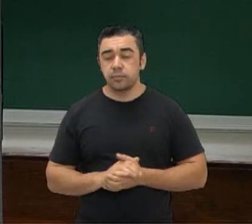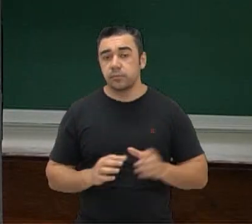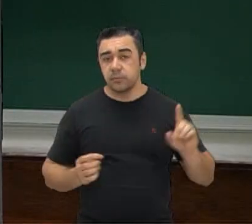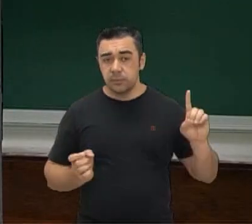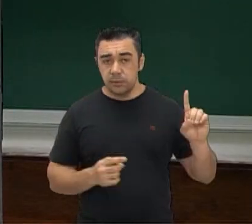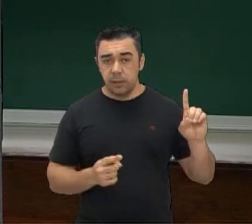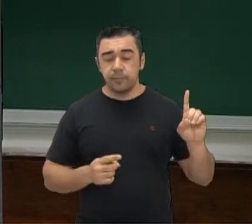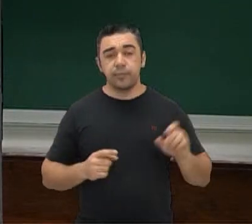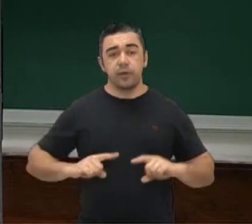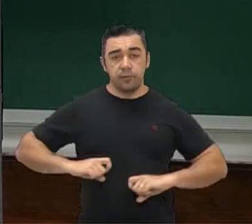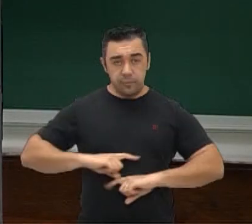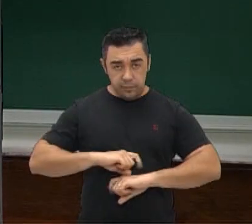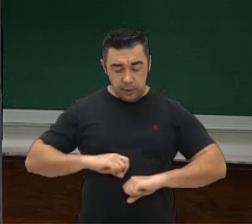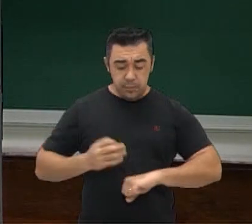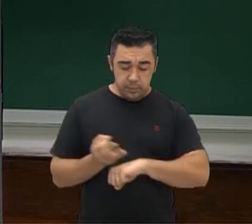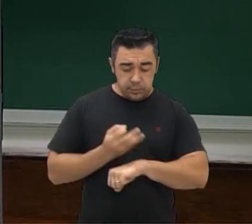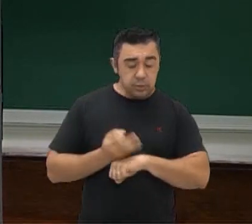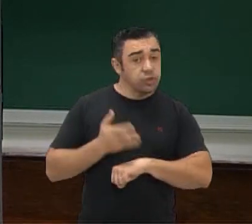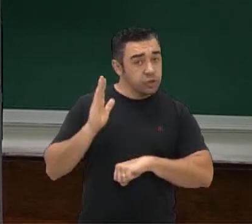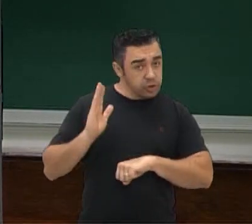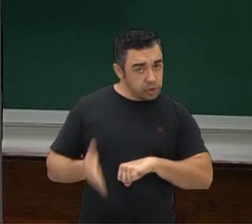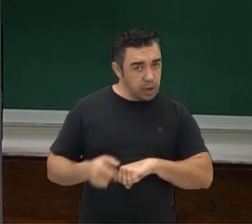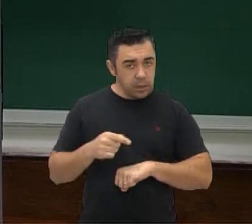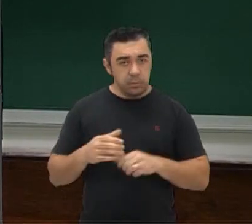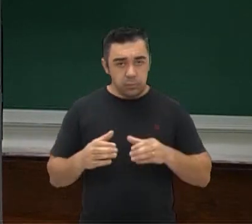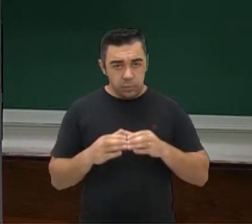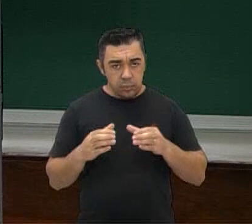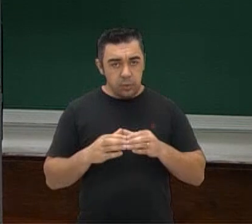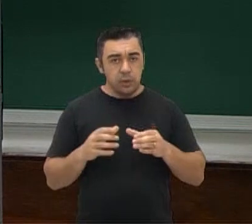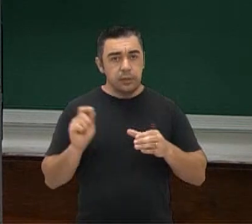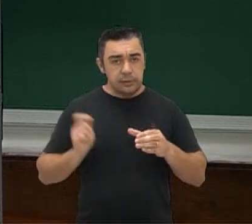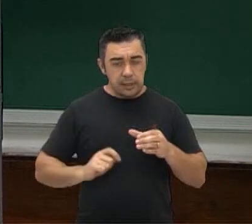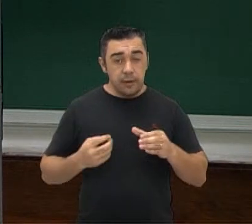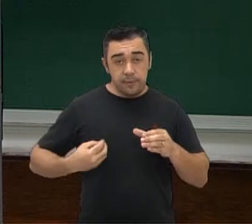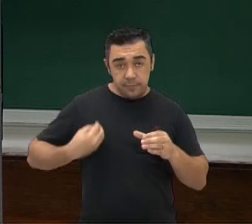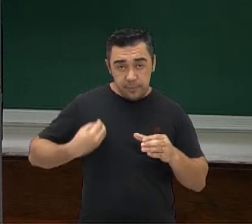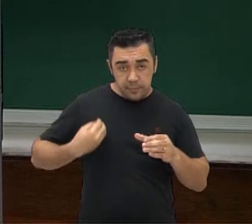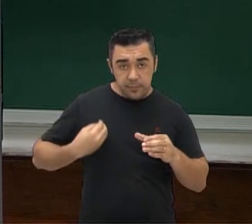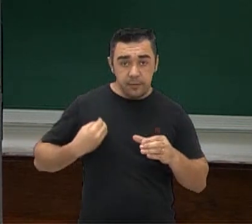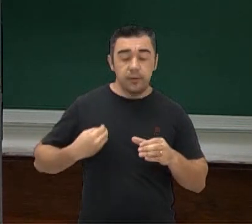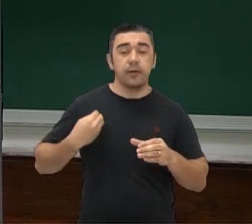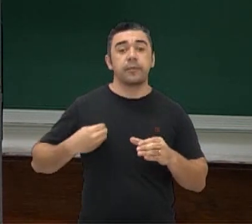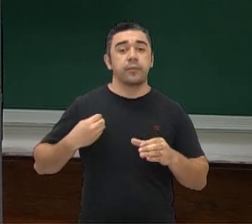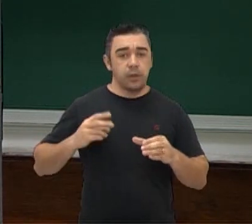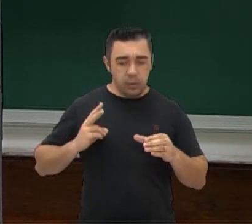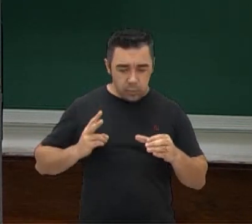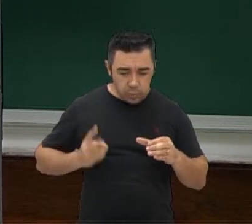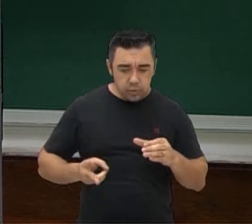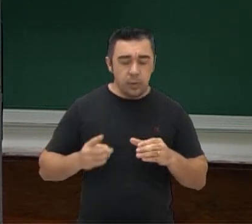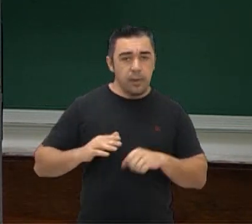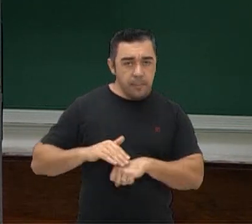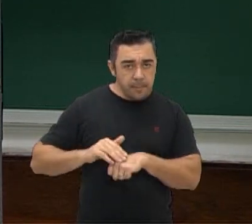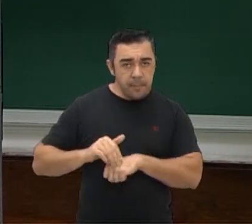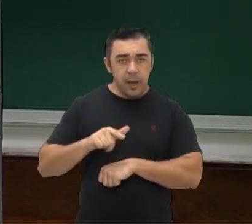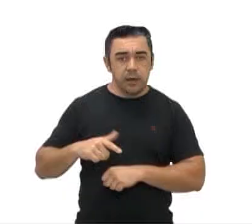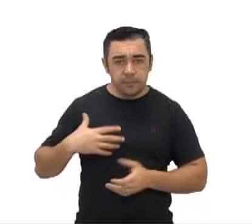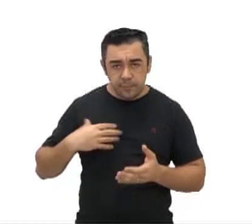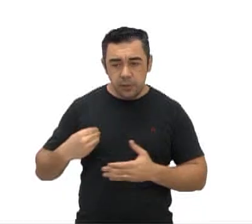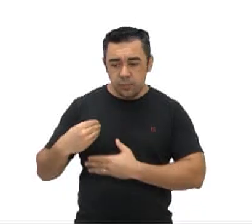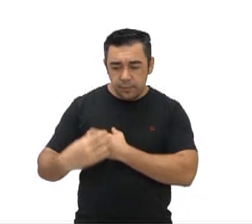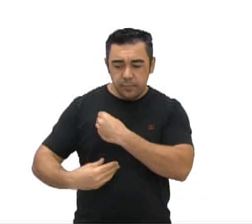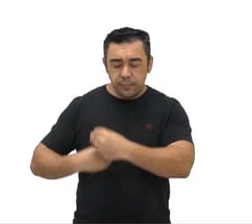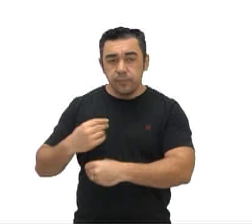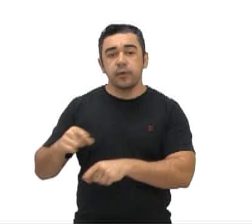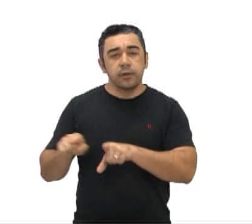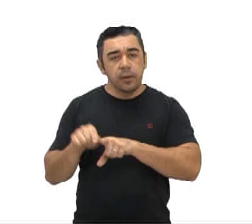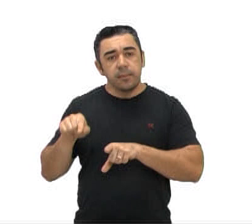vermes resistentes, que já existem nessa população, tendem a sobreviver e produzir mais descendentes, que já também vão ter